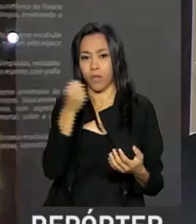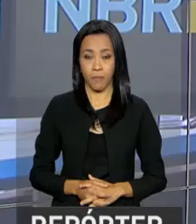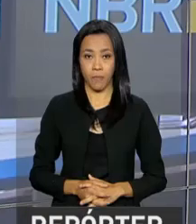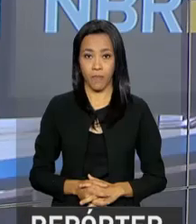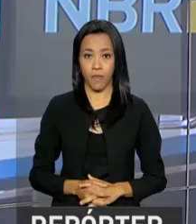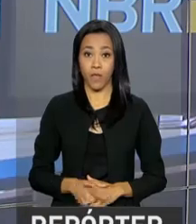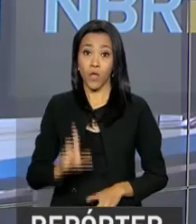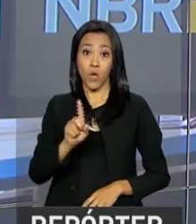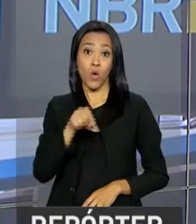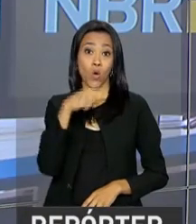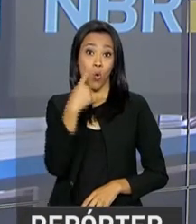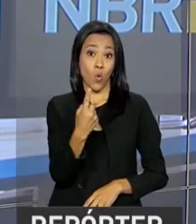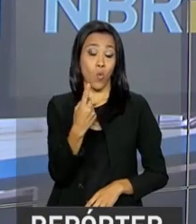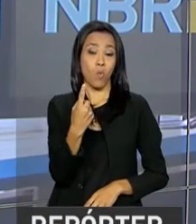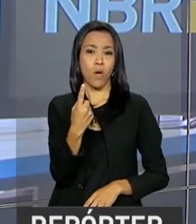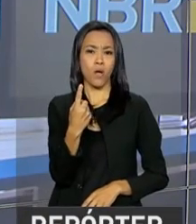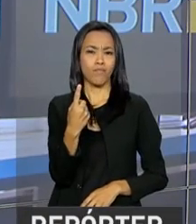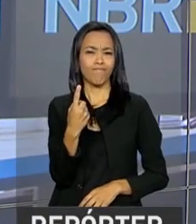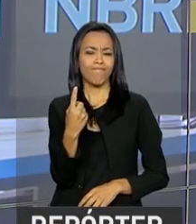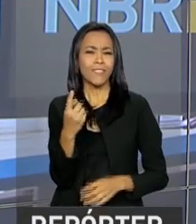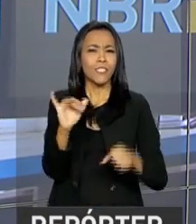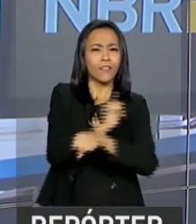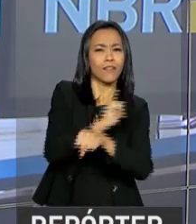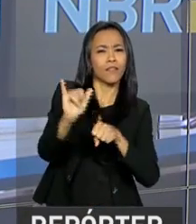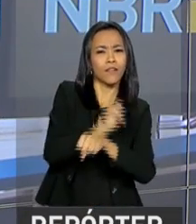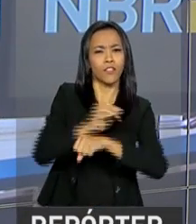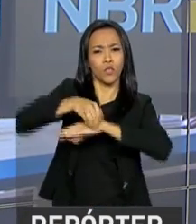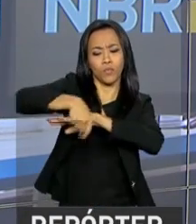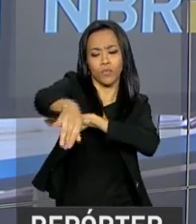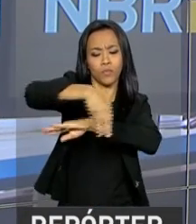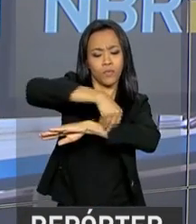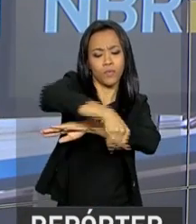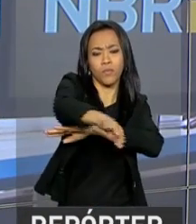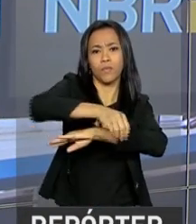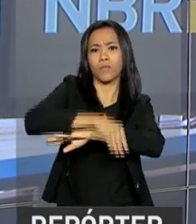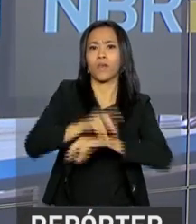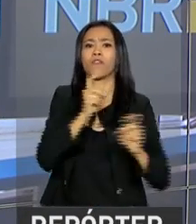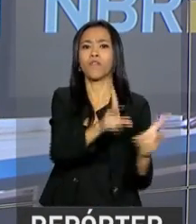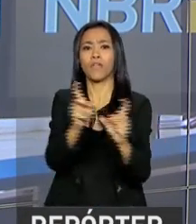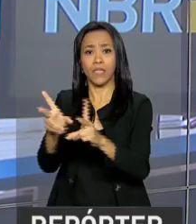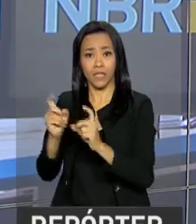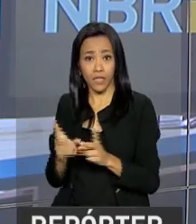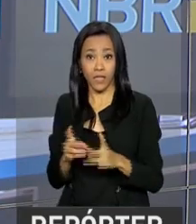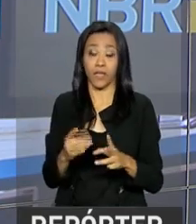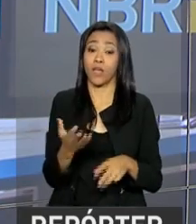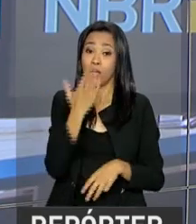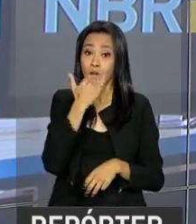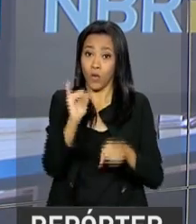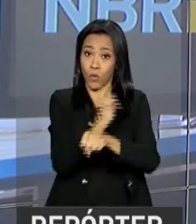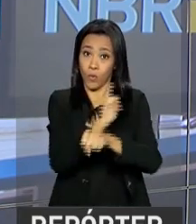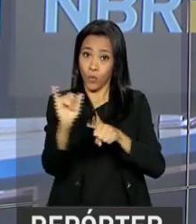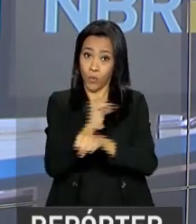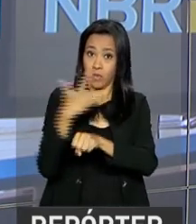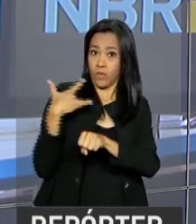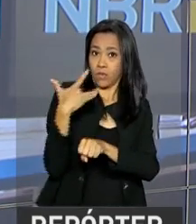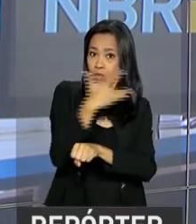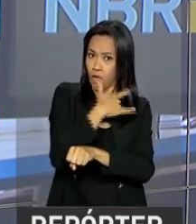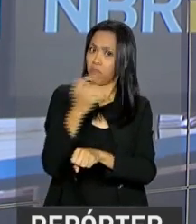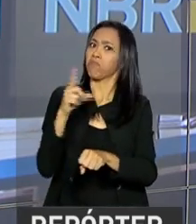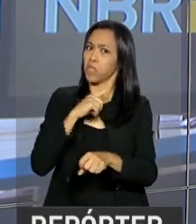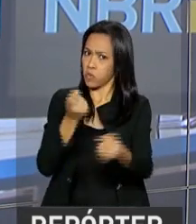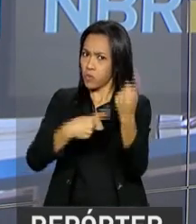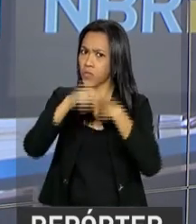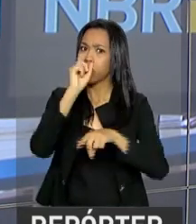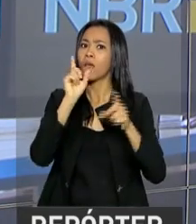bem. Uma nova forma de cultivar e comercializar produtos orgânicos e agroecológicos vem fazendo sucesso. É